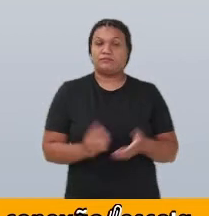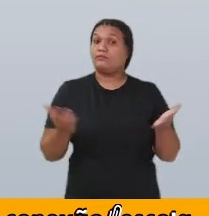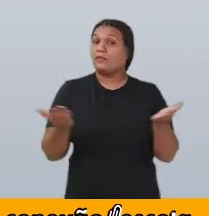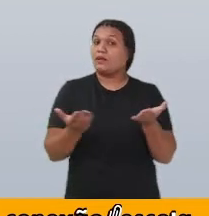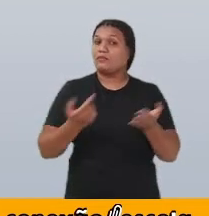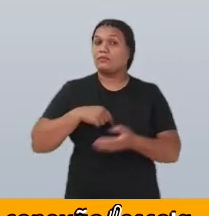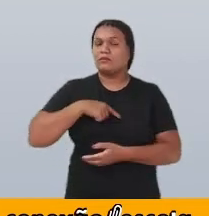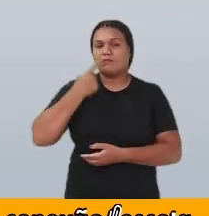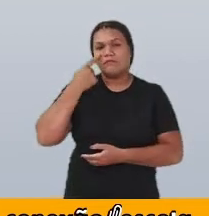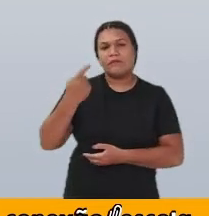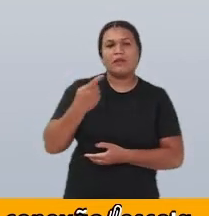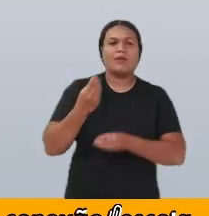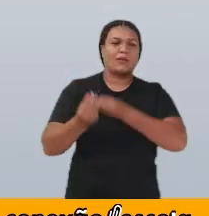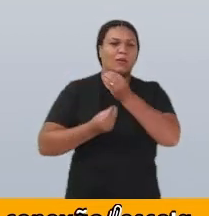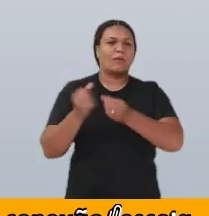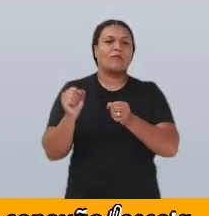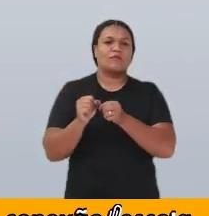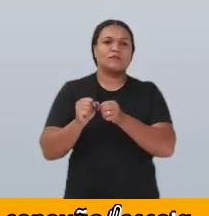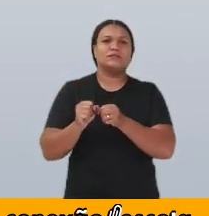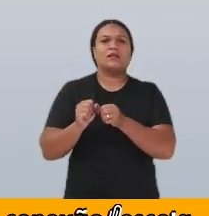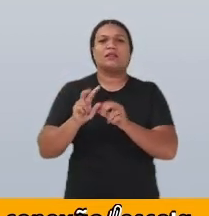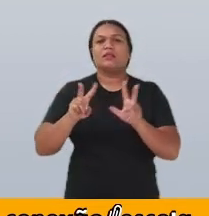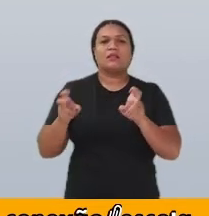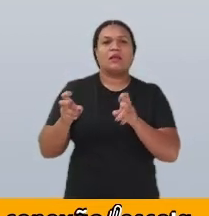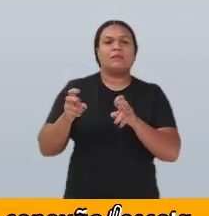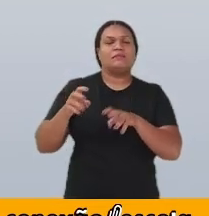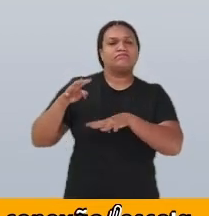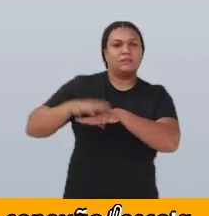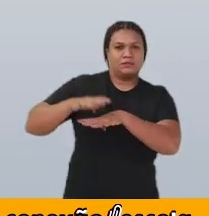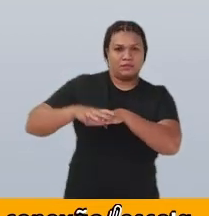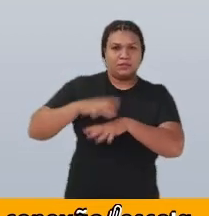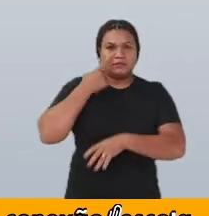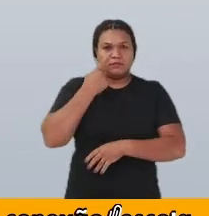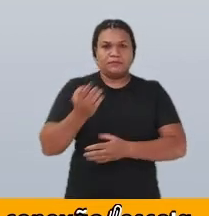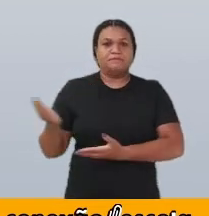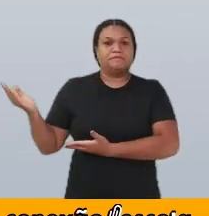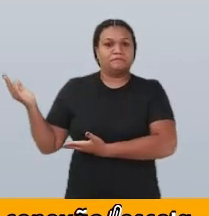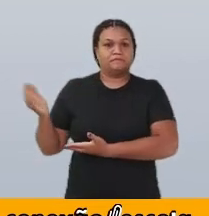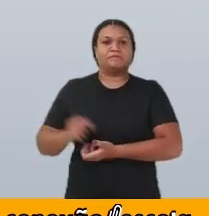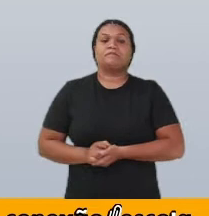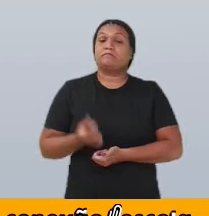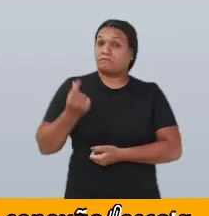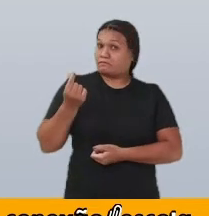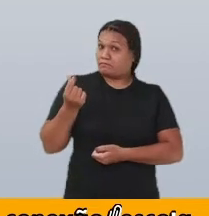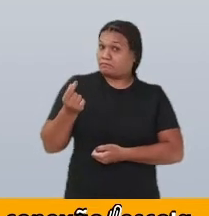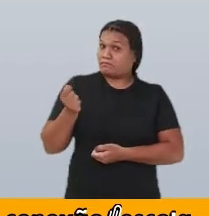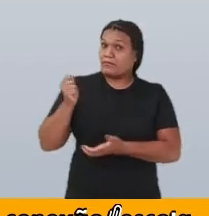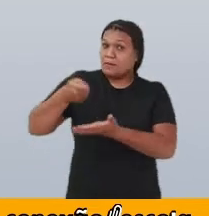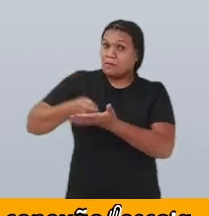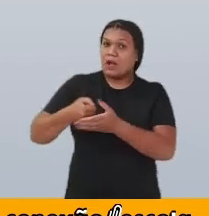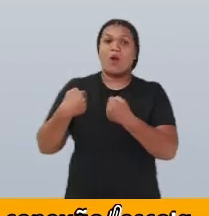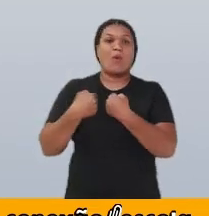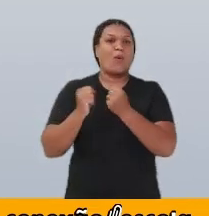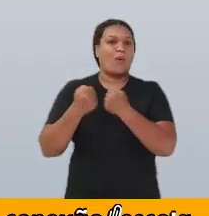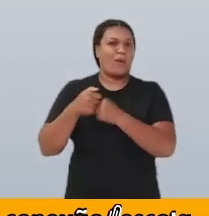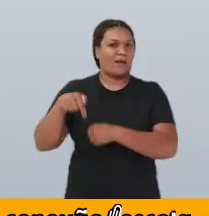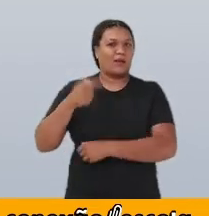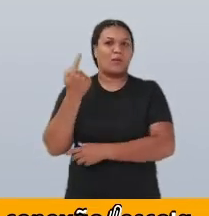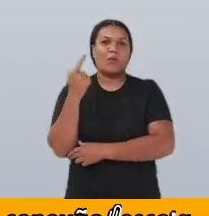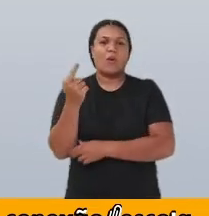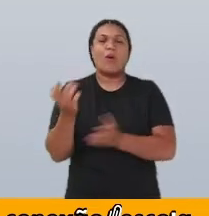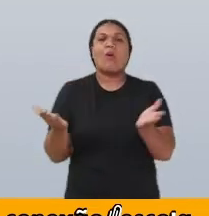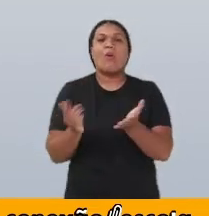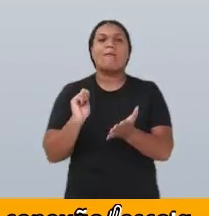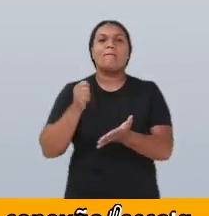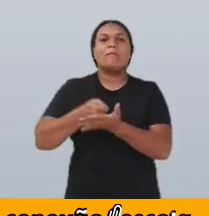Vamos resolver a seguinte situação-problema. O preço da passagem de ônibus em Goiânia é